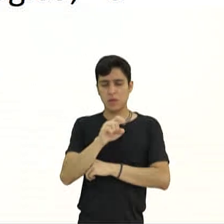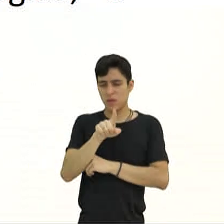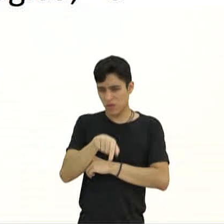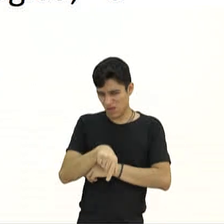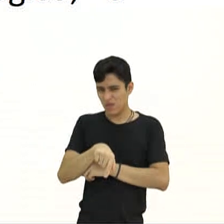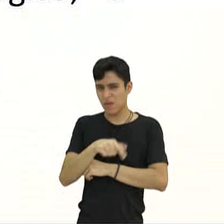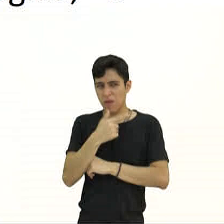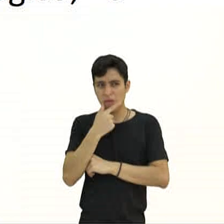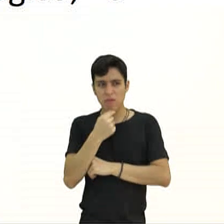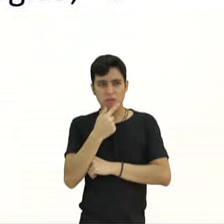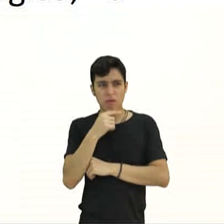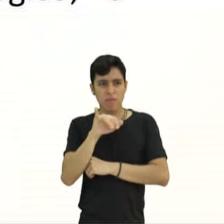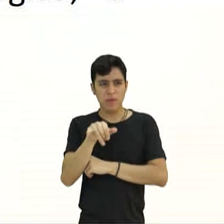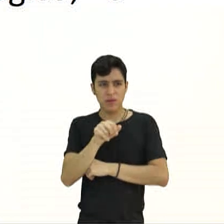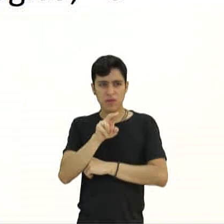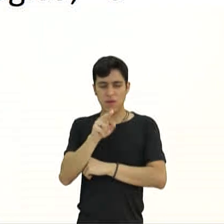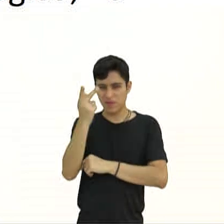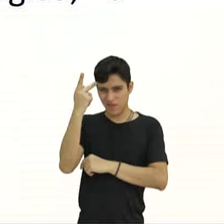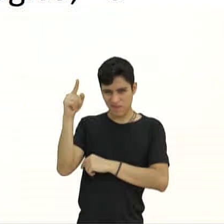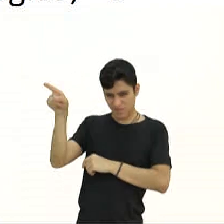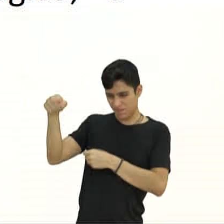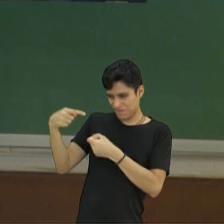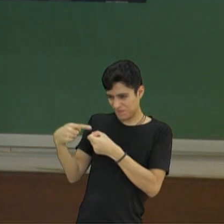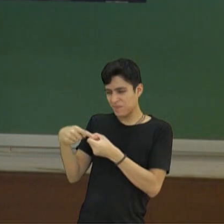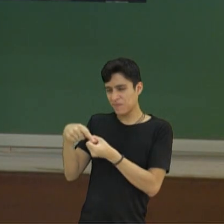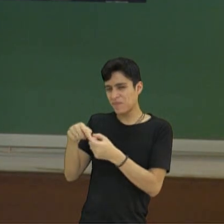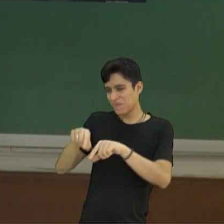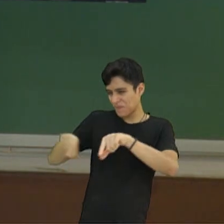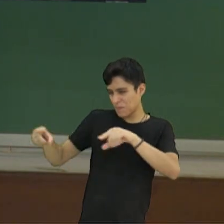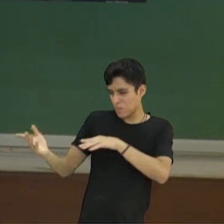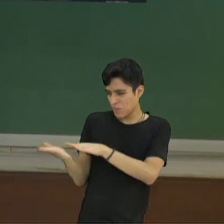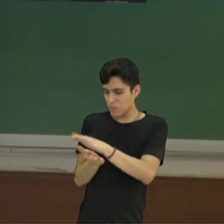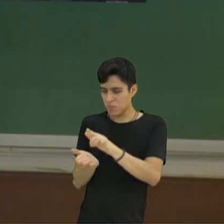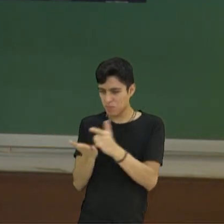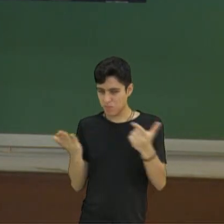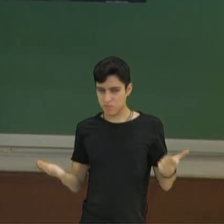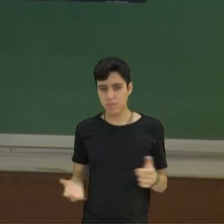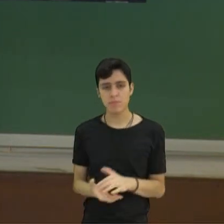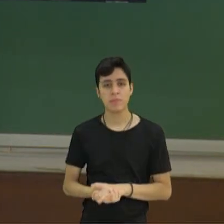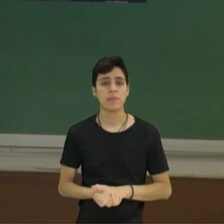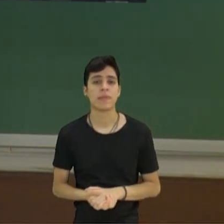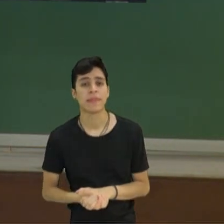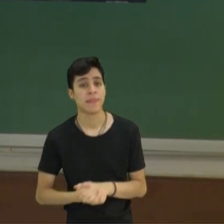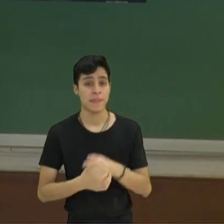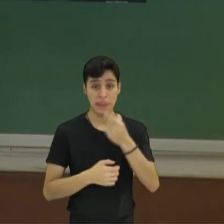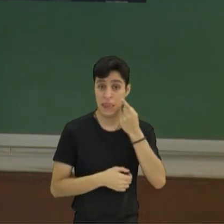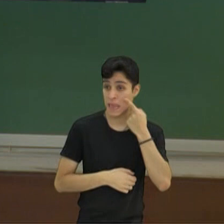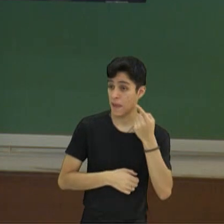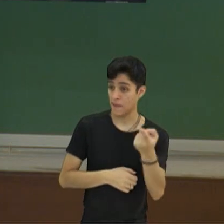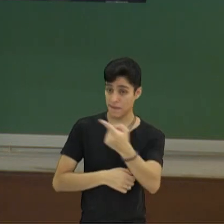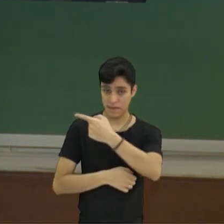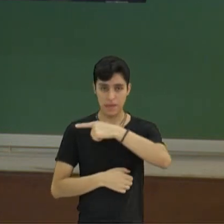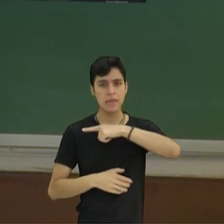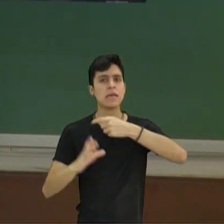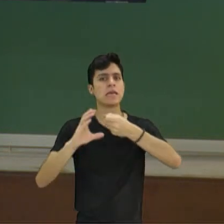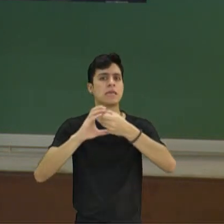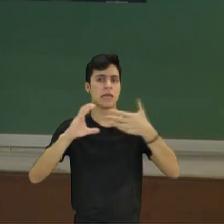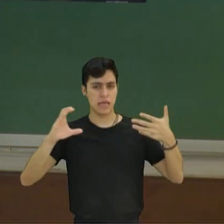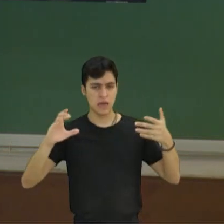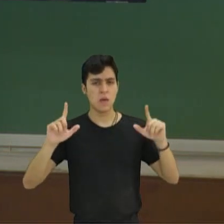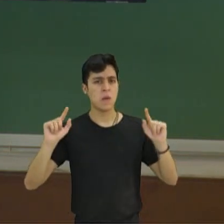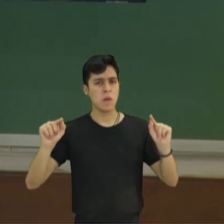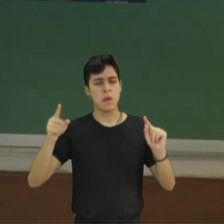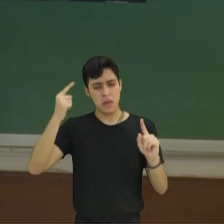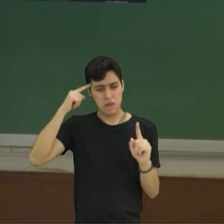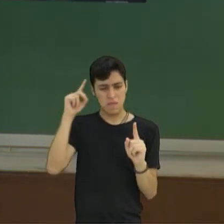Barros, Jaú, São Paulo. Você conseguiu observar já algumas características. Nós temos aí um ponto de vista,